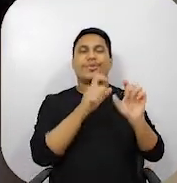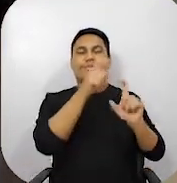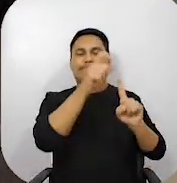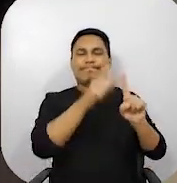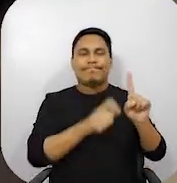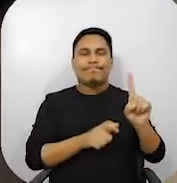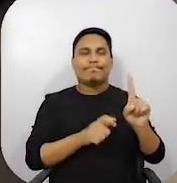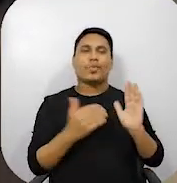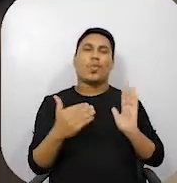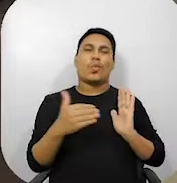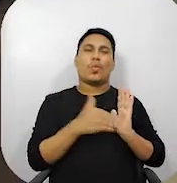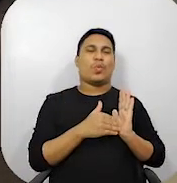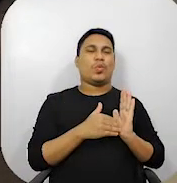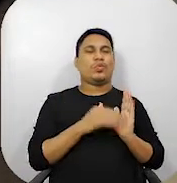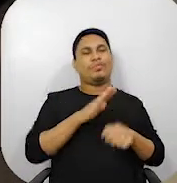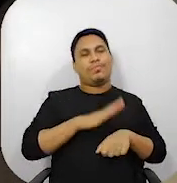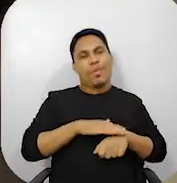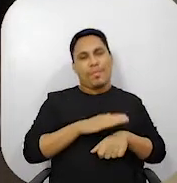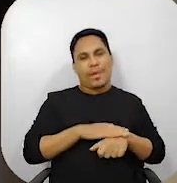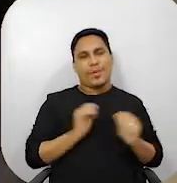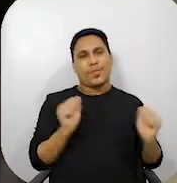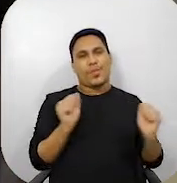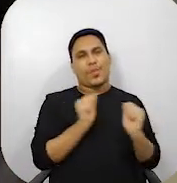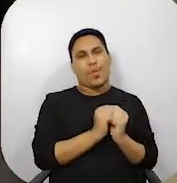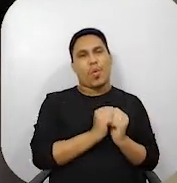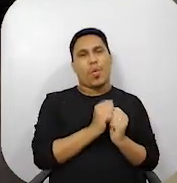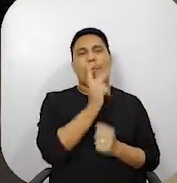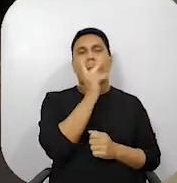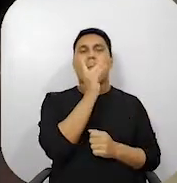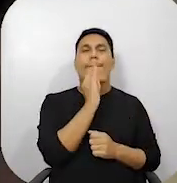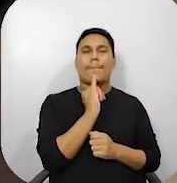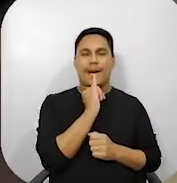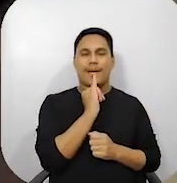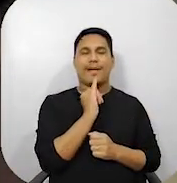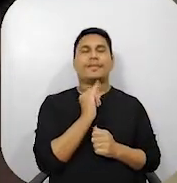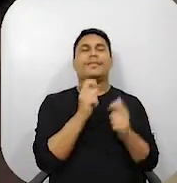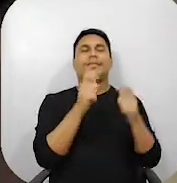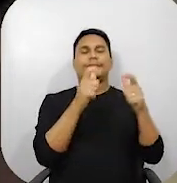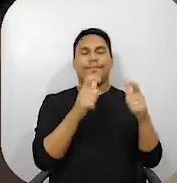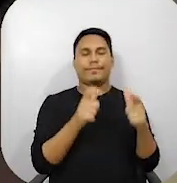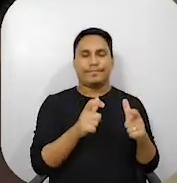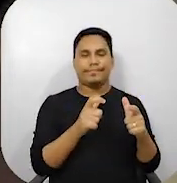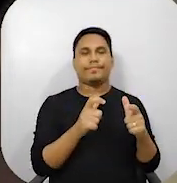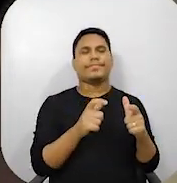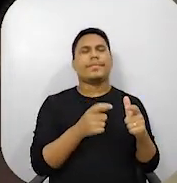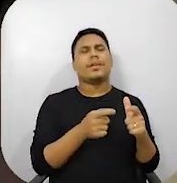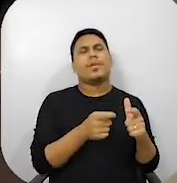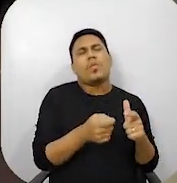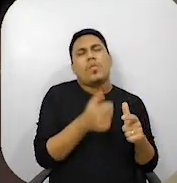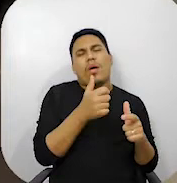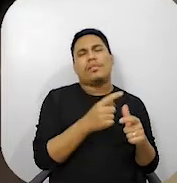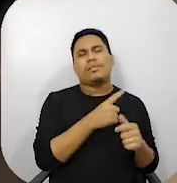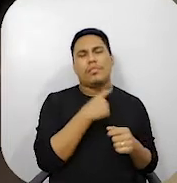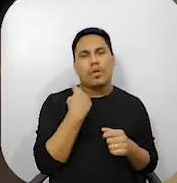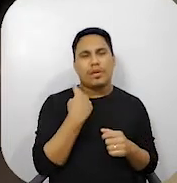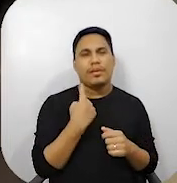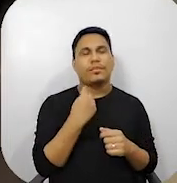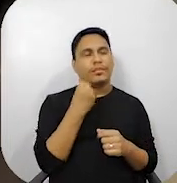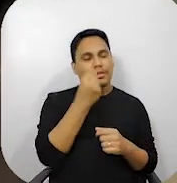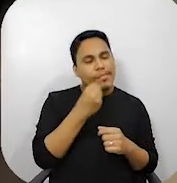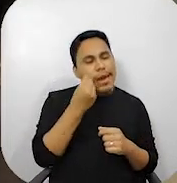últimos momentos que eu tive com ele dá na beira do e do leito dele e